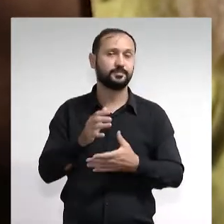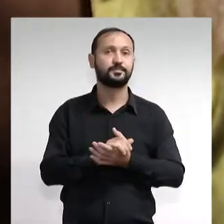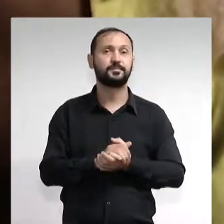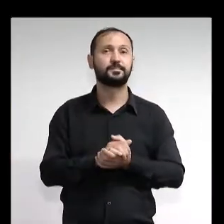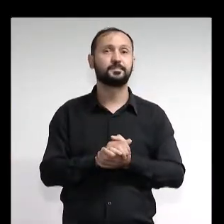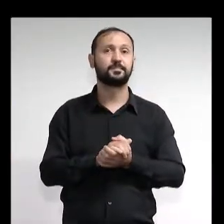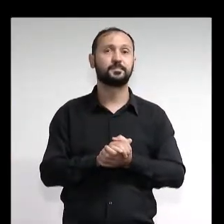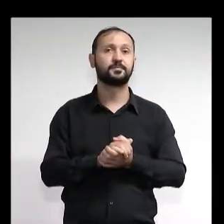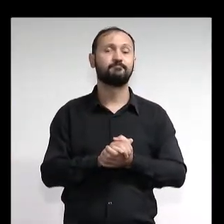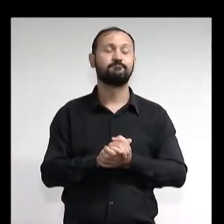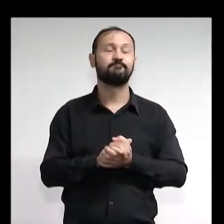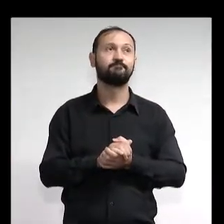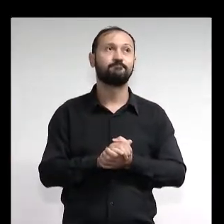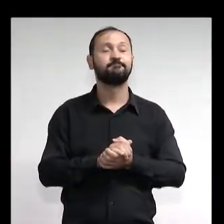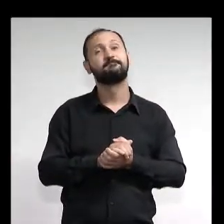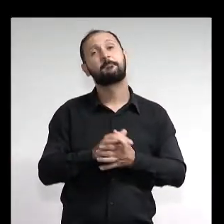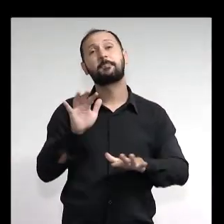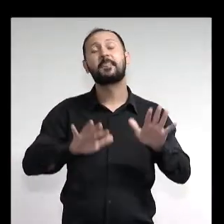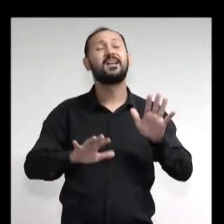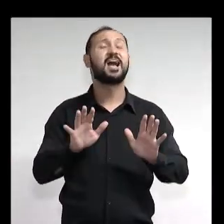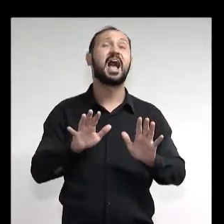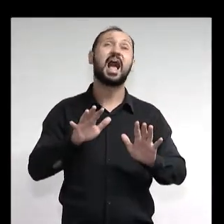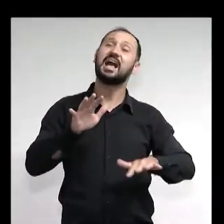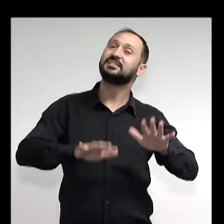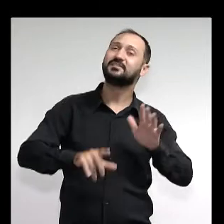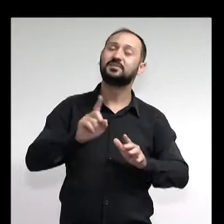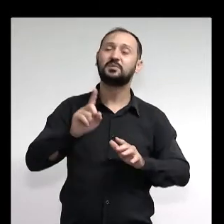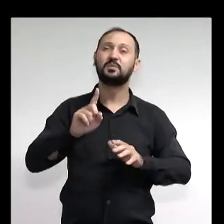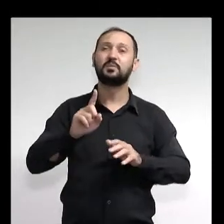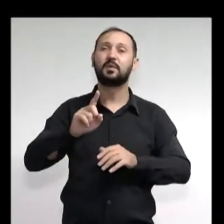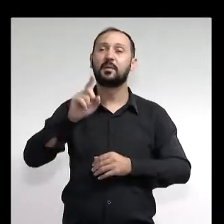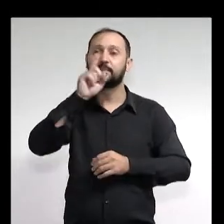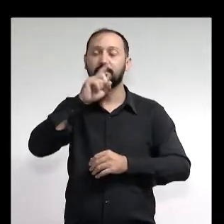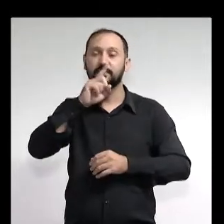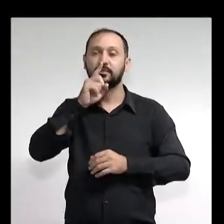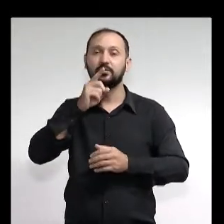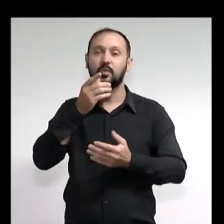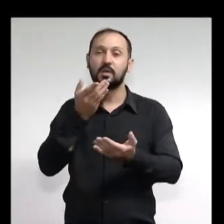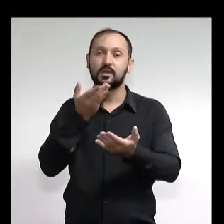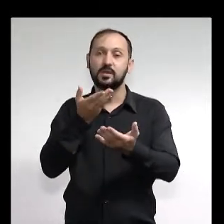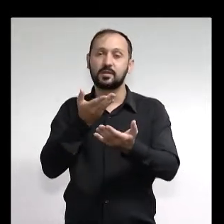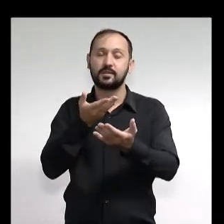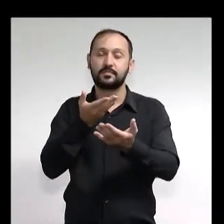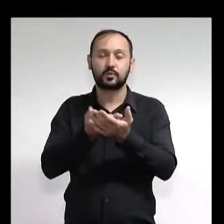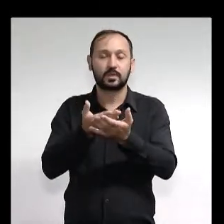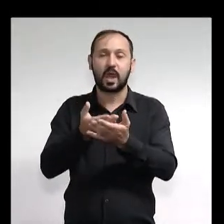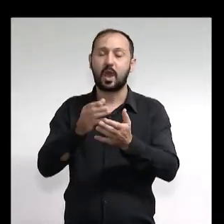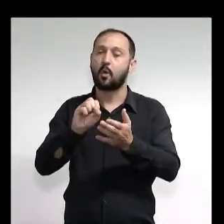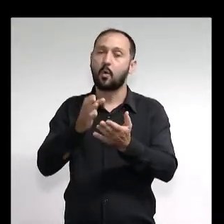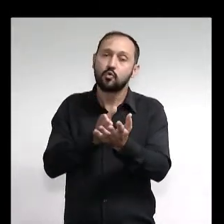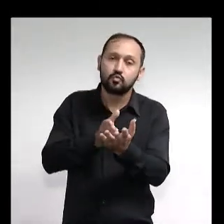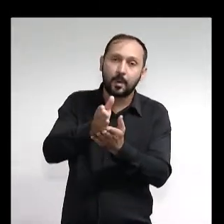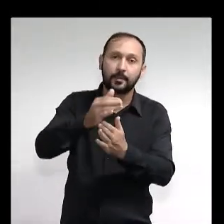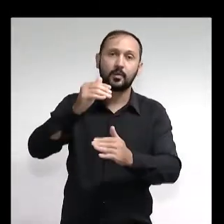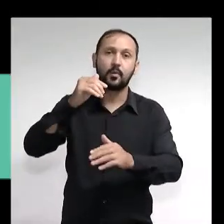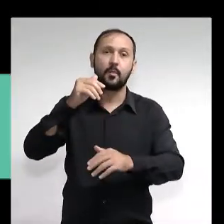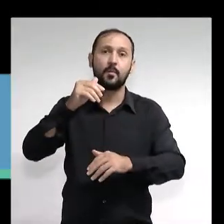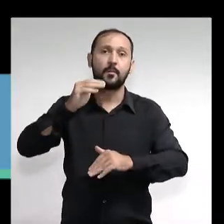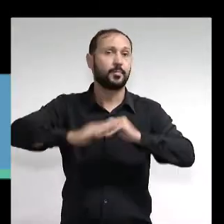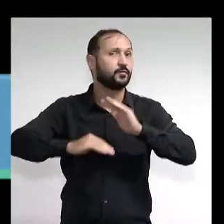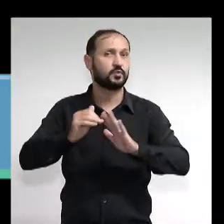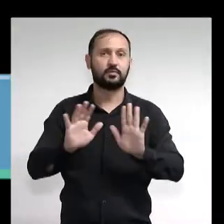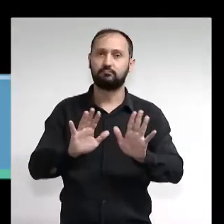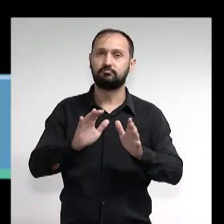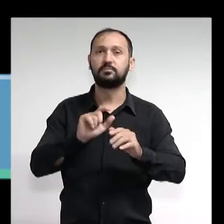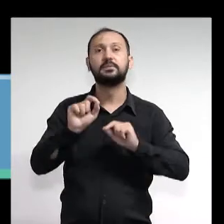geral? O que talvez não venha acarretar um déficit na carreira. O que pode